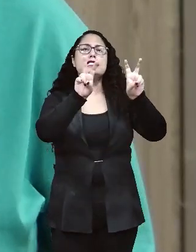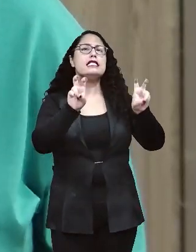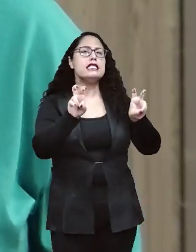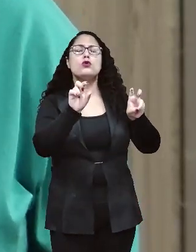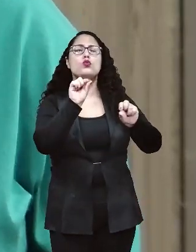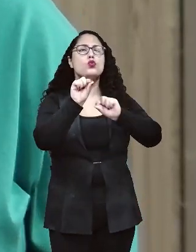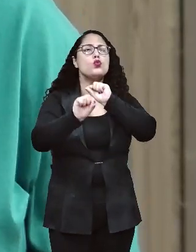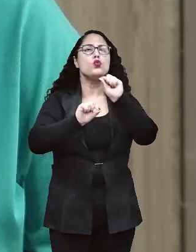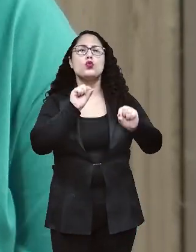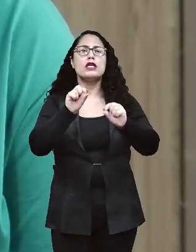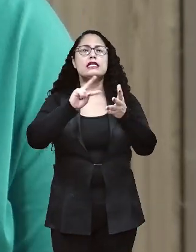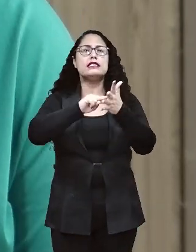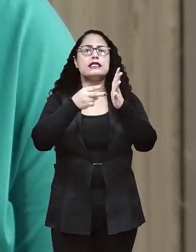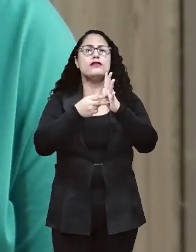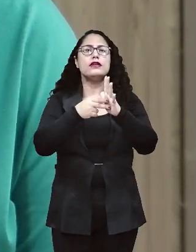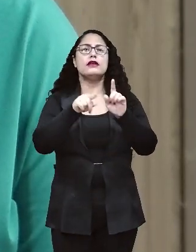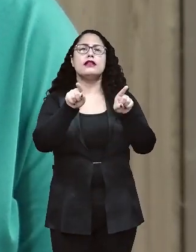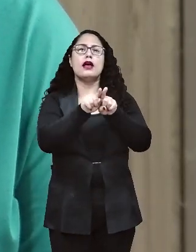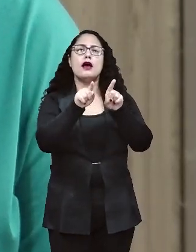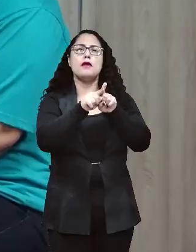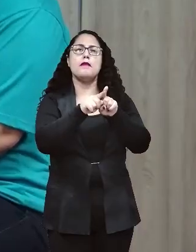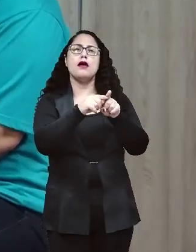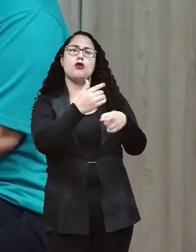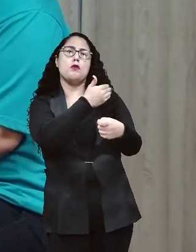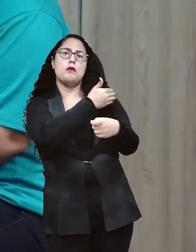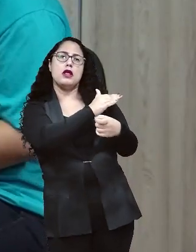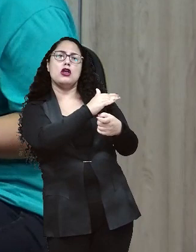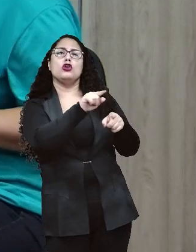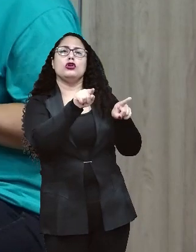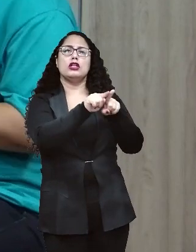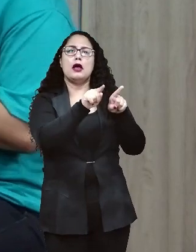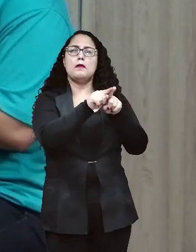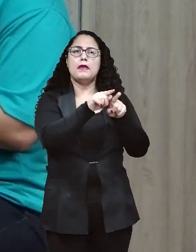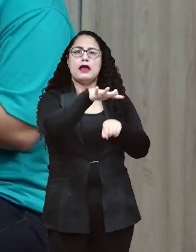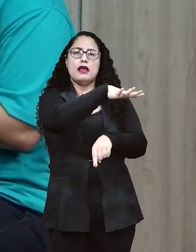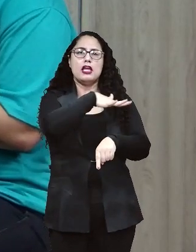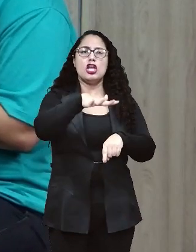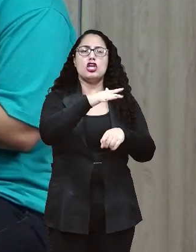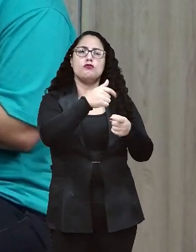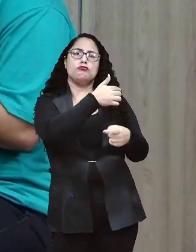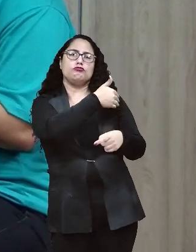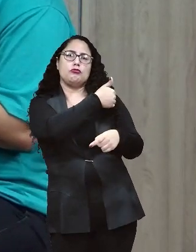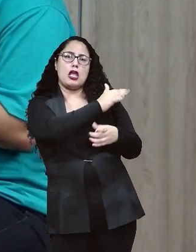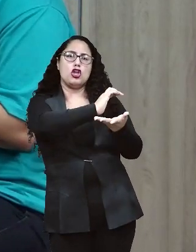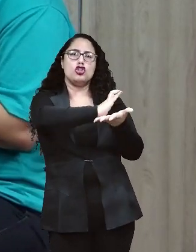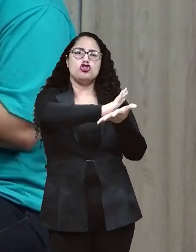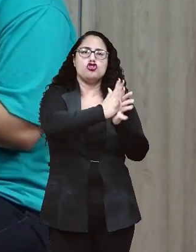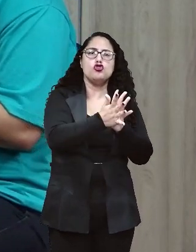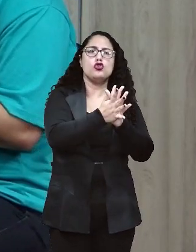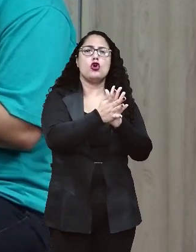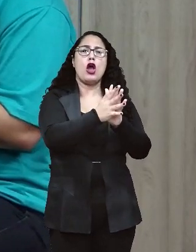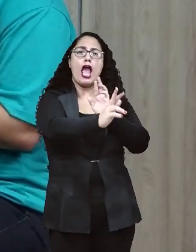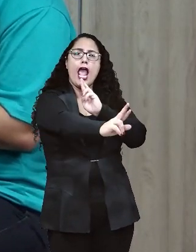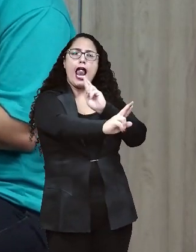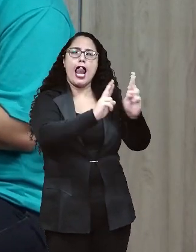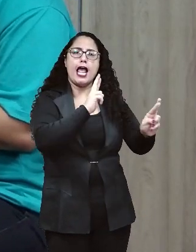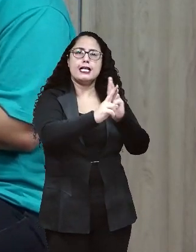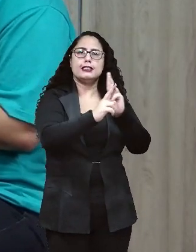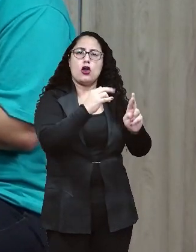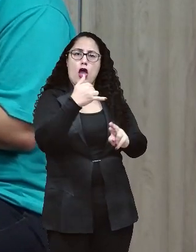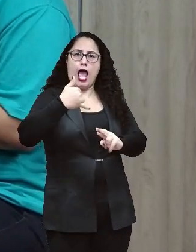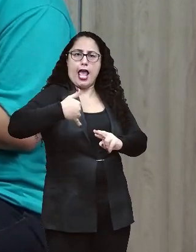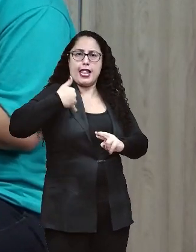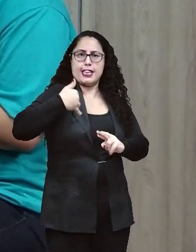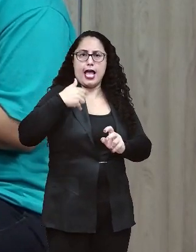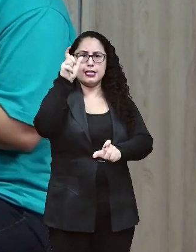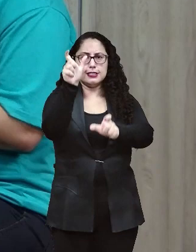o que é o etarismo. O etarismo são atitudes discriminatórias e preconceituosas com relação à idade